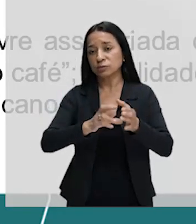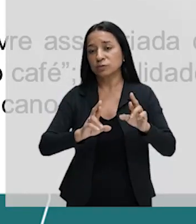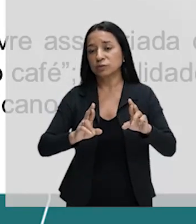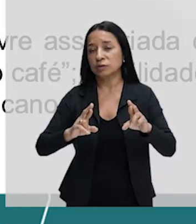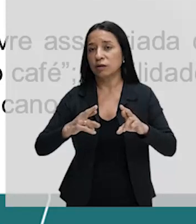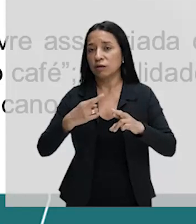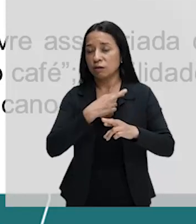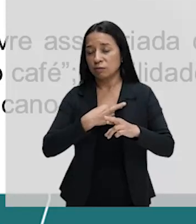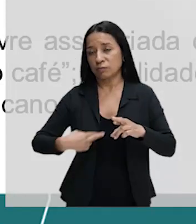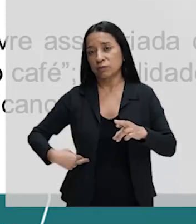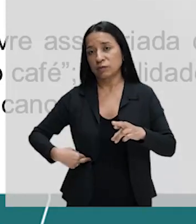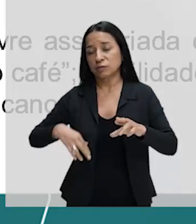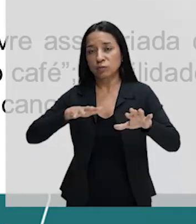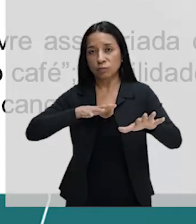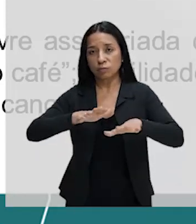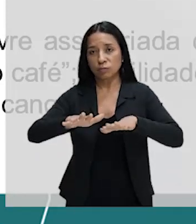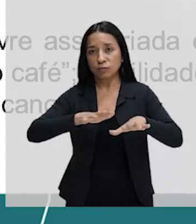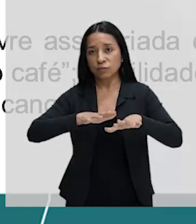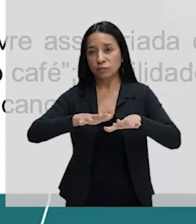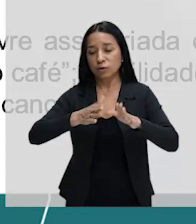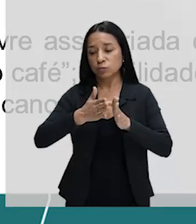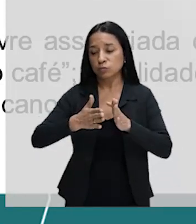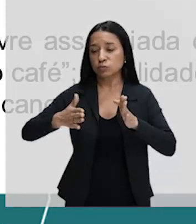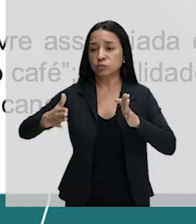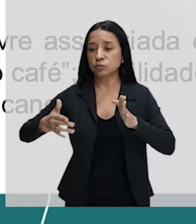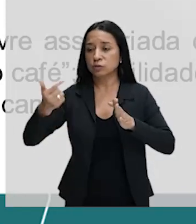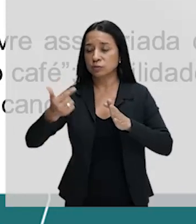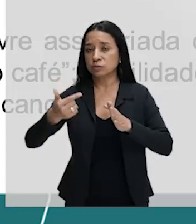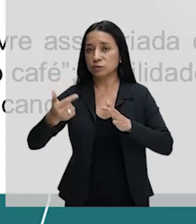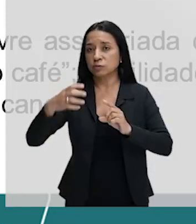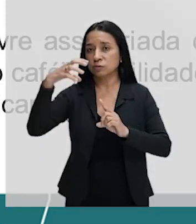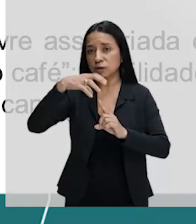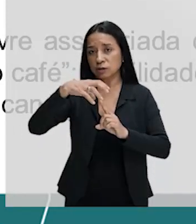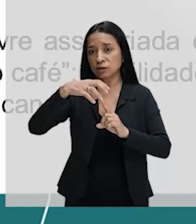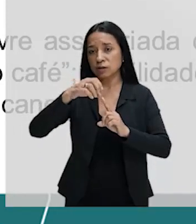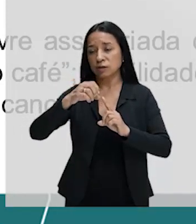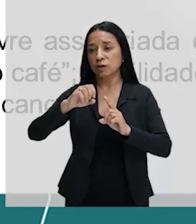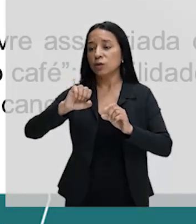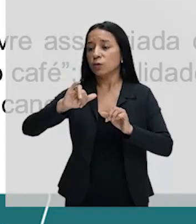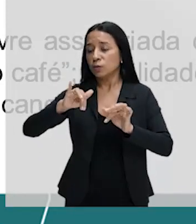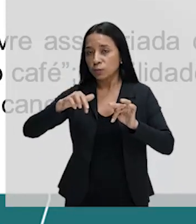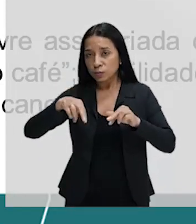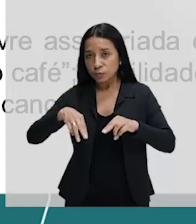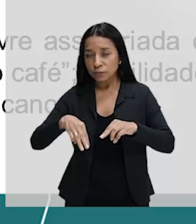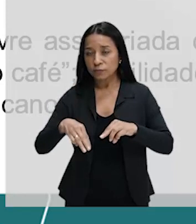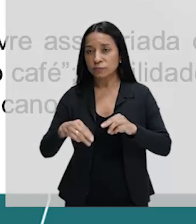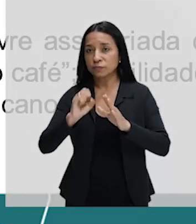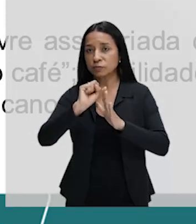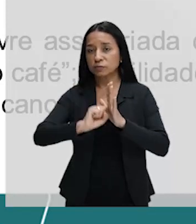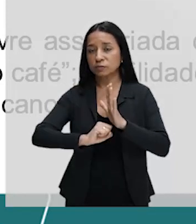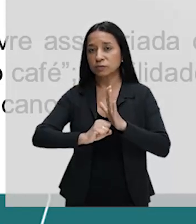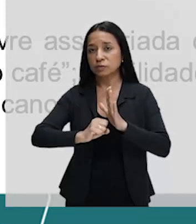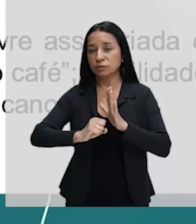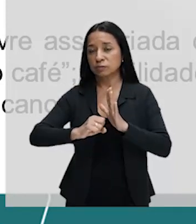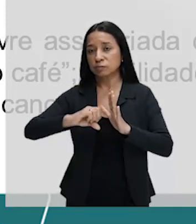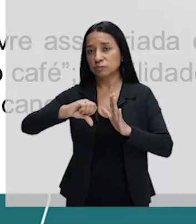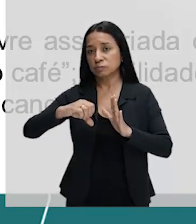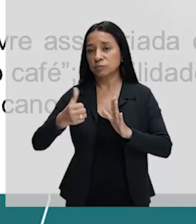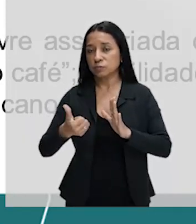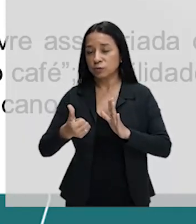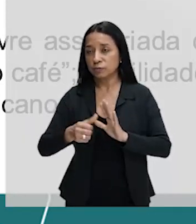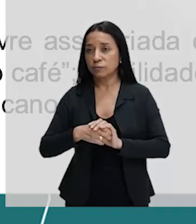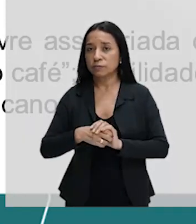republicano, durante o Segundo Reinado, no final do século XIX, esse movimento, ele vai ser